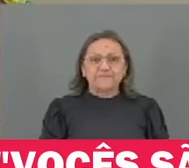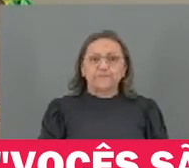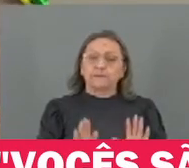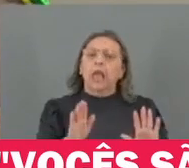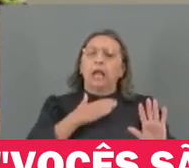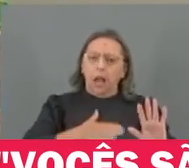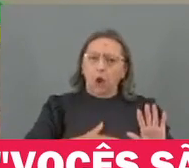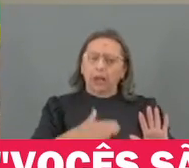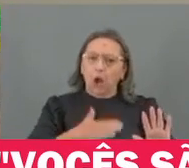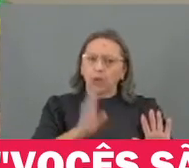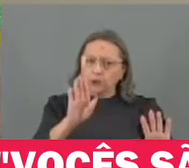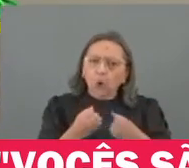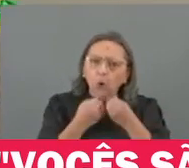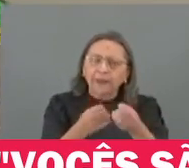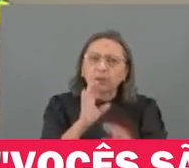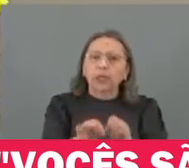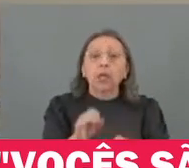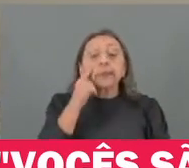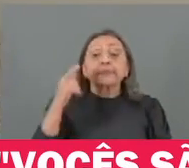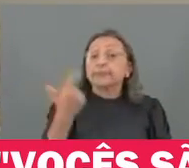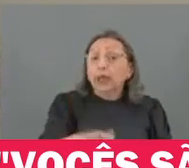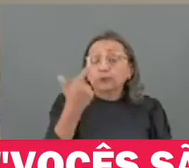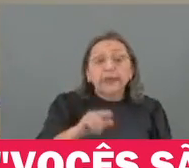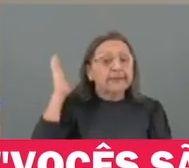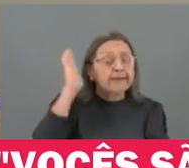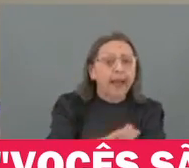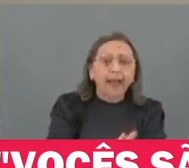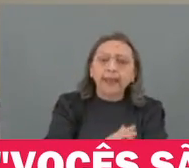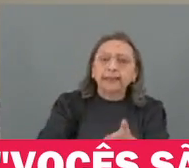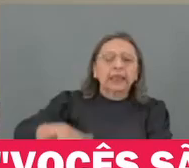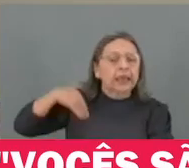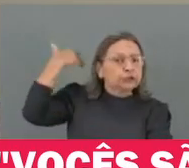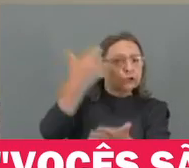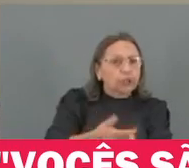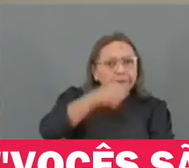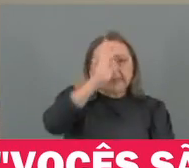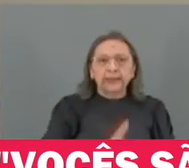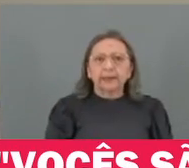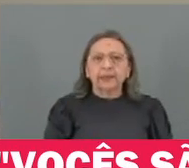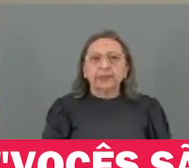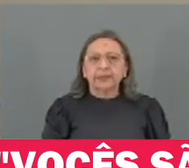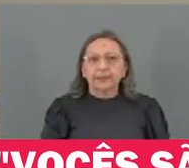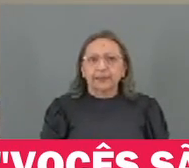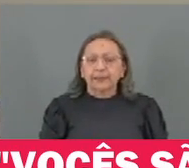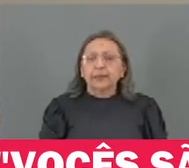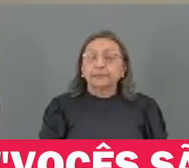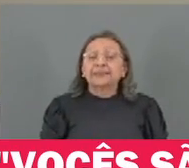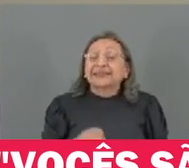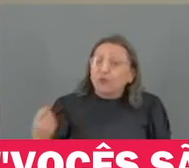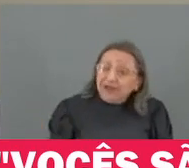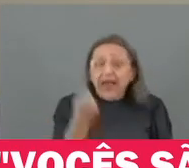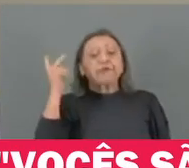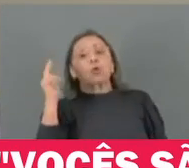Calma, deixa eu comentar o seguinte. Não houve nada na história política brasileira, gente, só um minuto, tão grave como